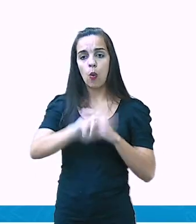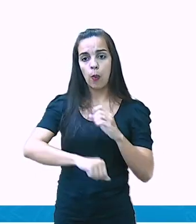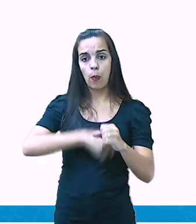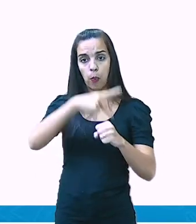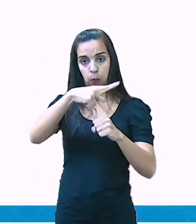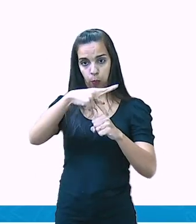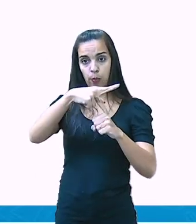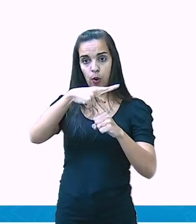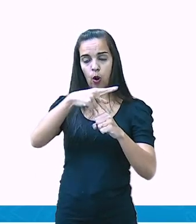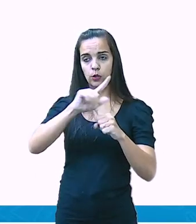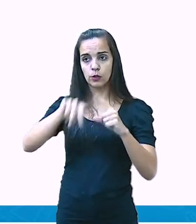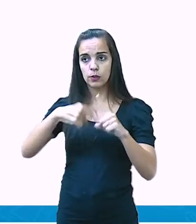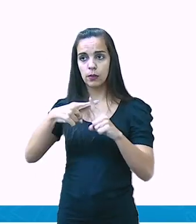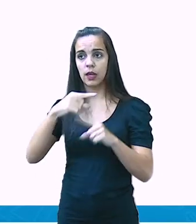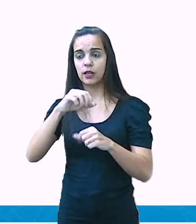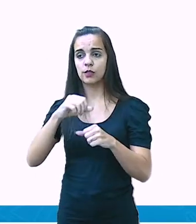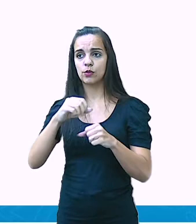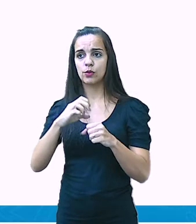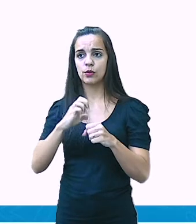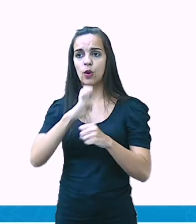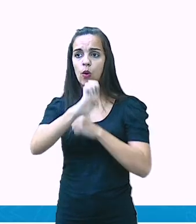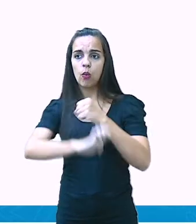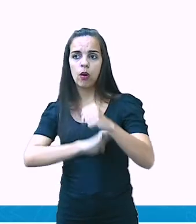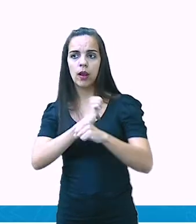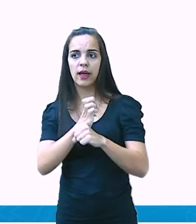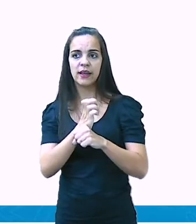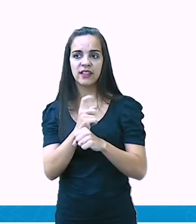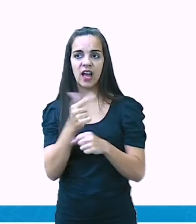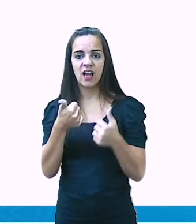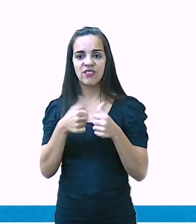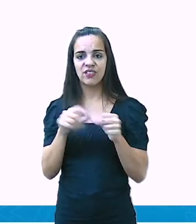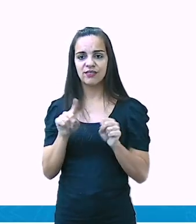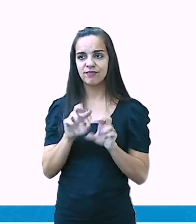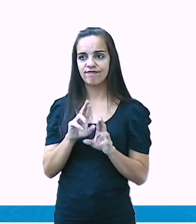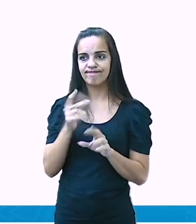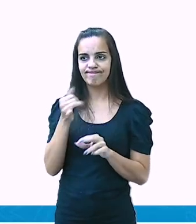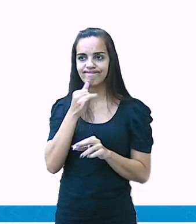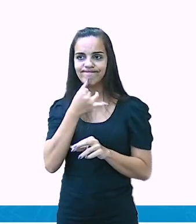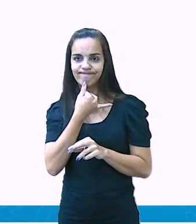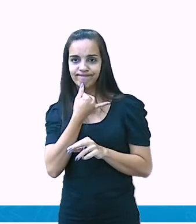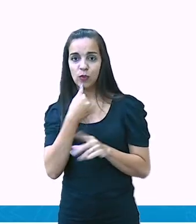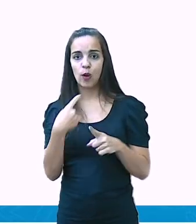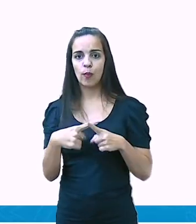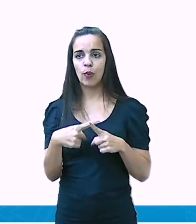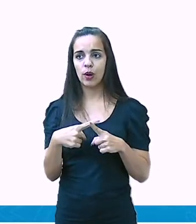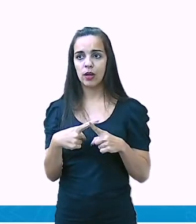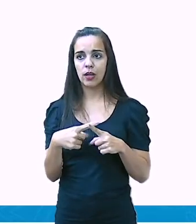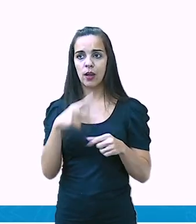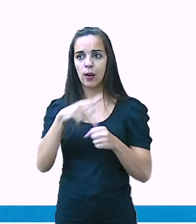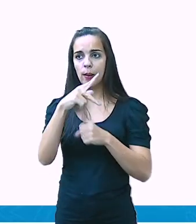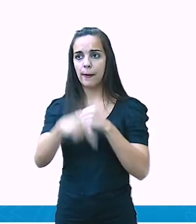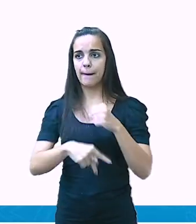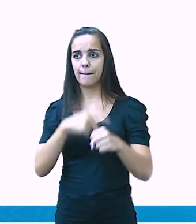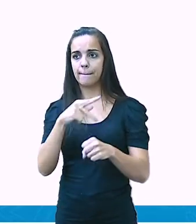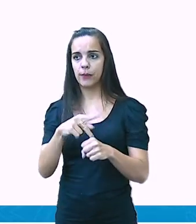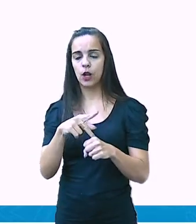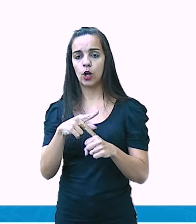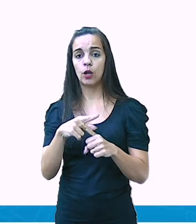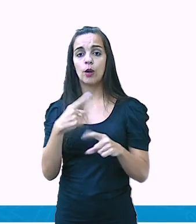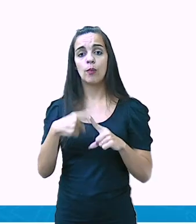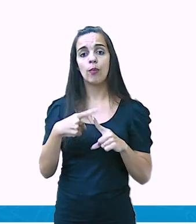são somente 10 elétrons, um próton vai ficar sozinho. E próton é carga